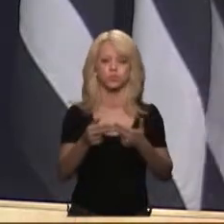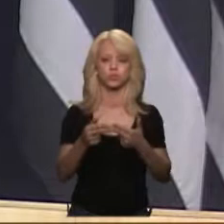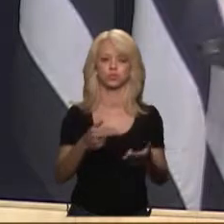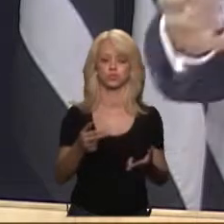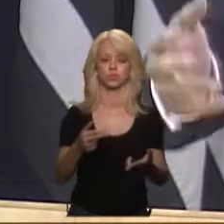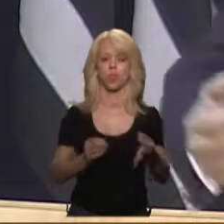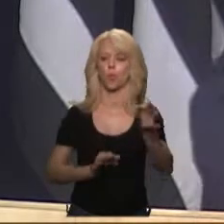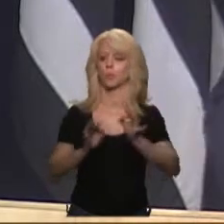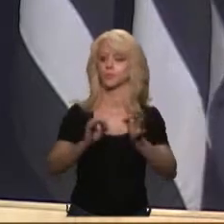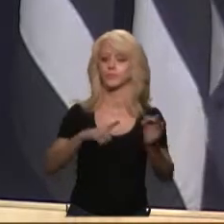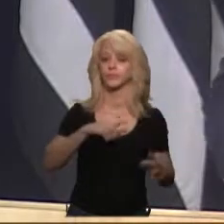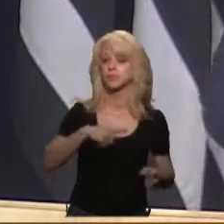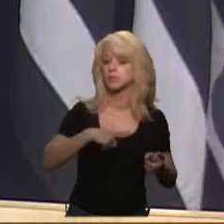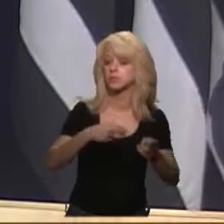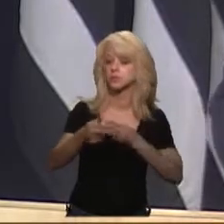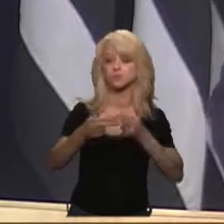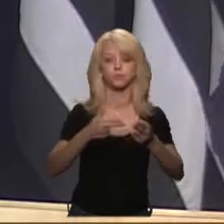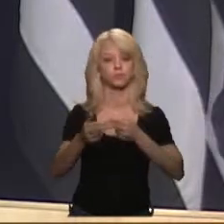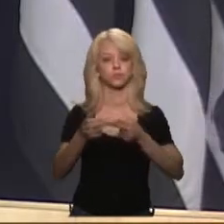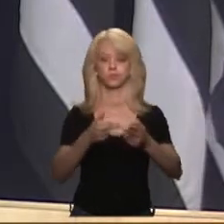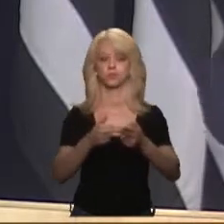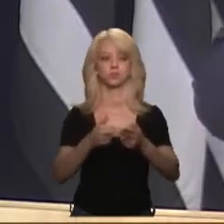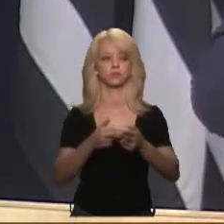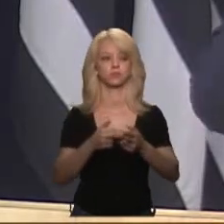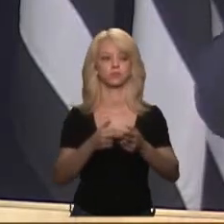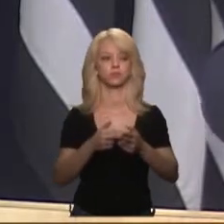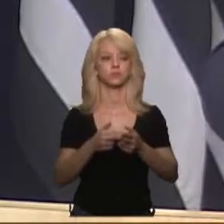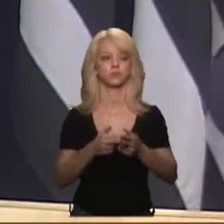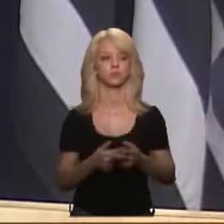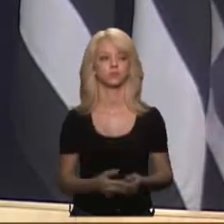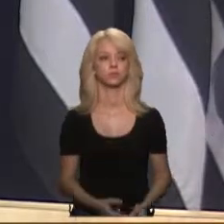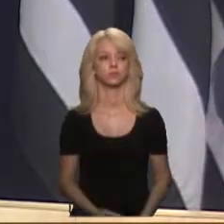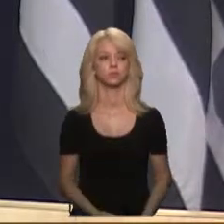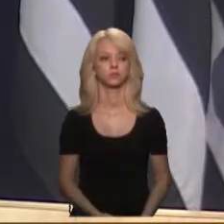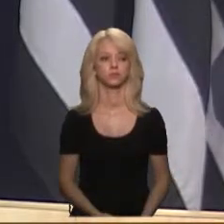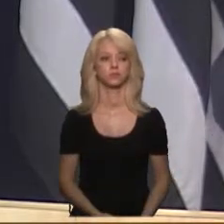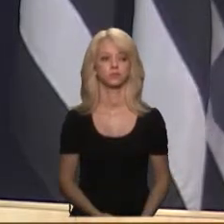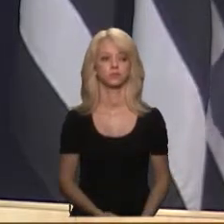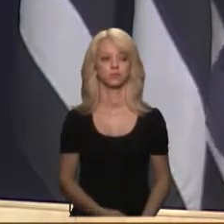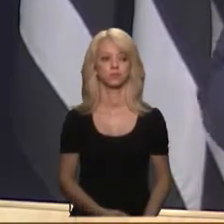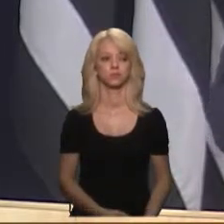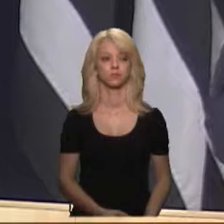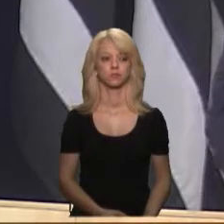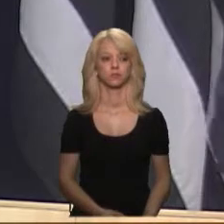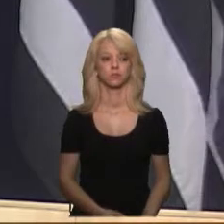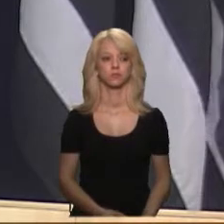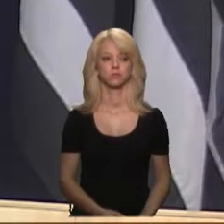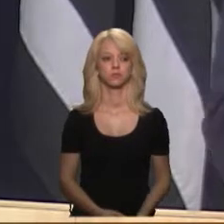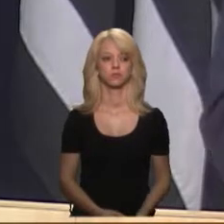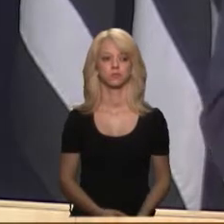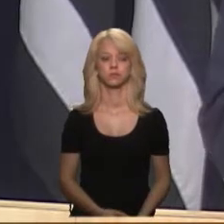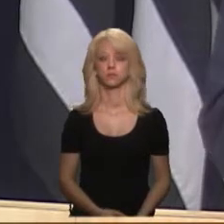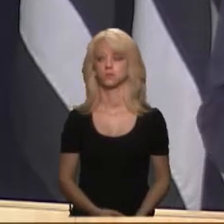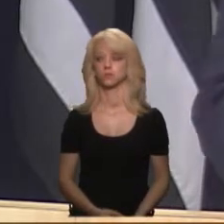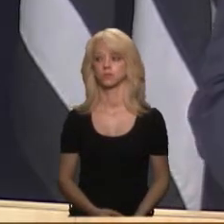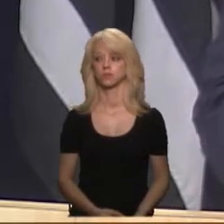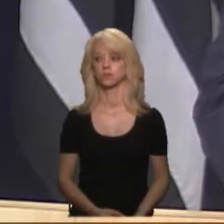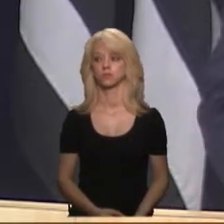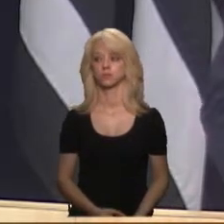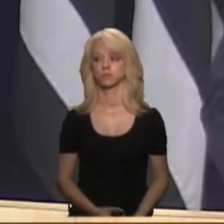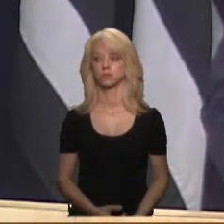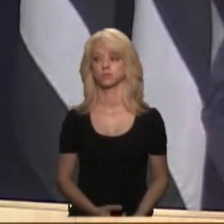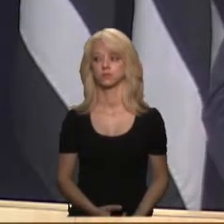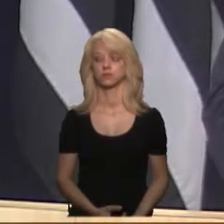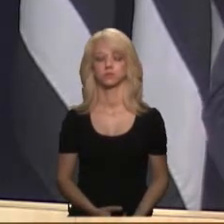o nosso trabalho aqui mais moroso, torna o nosso trabalho aqui, acredito que menos eficiente. Então, a